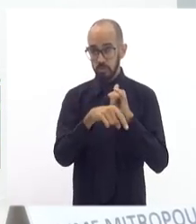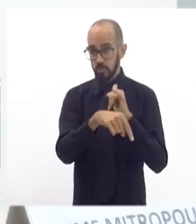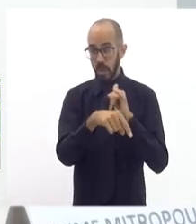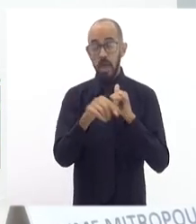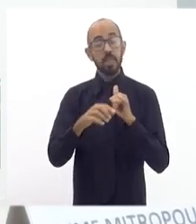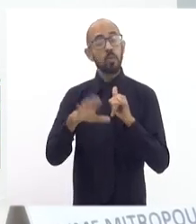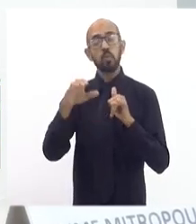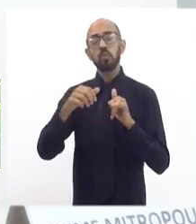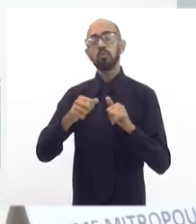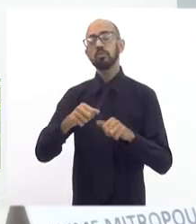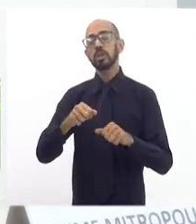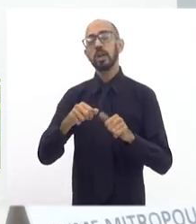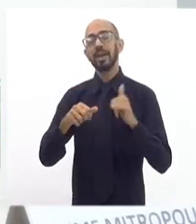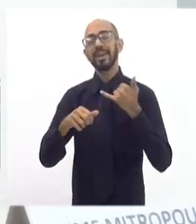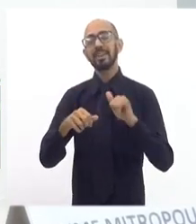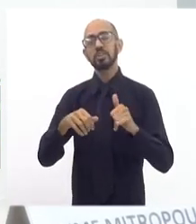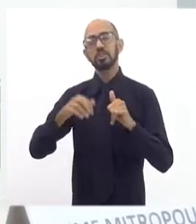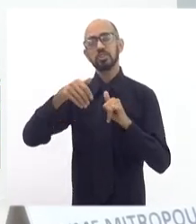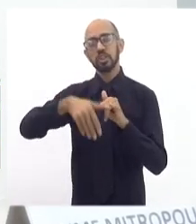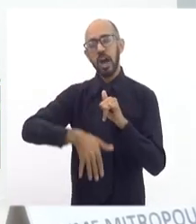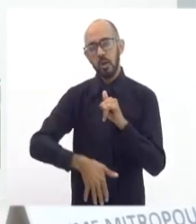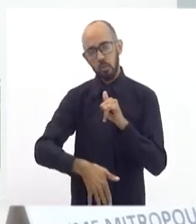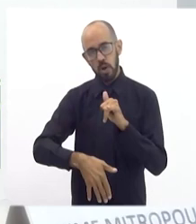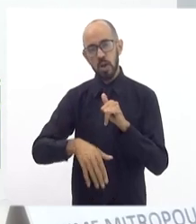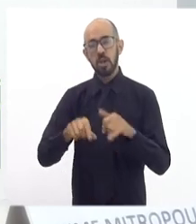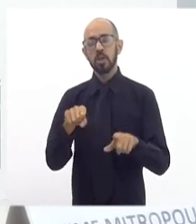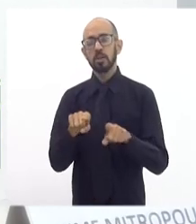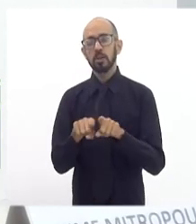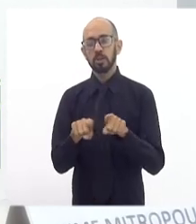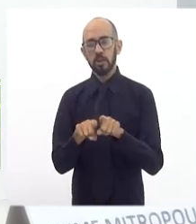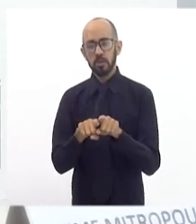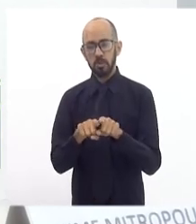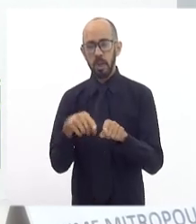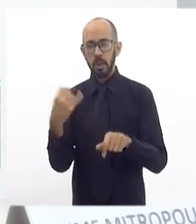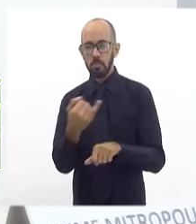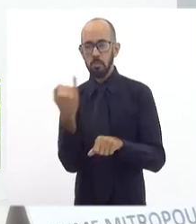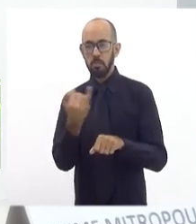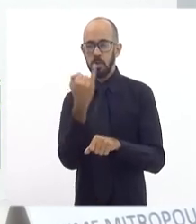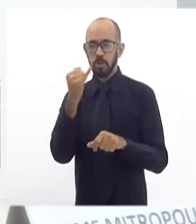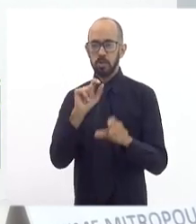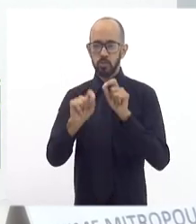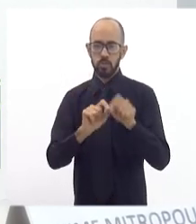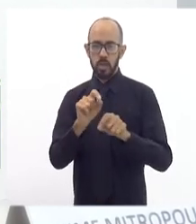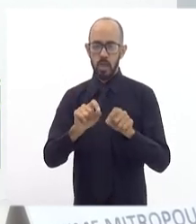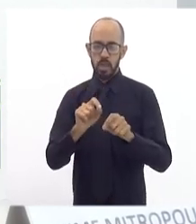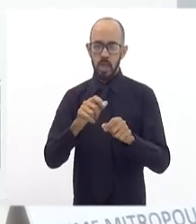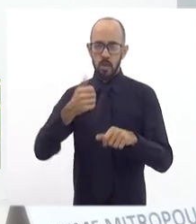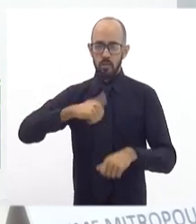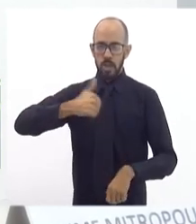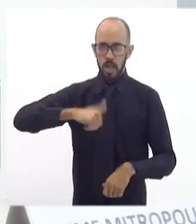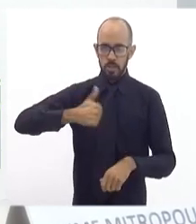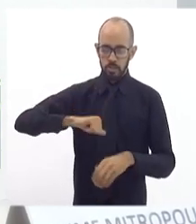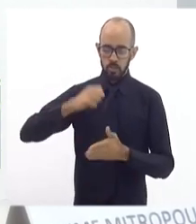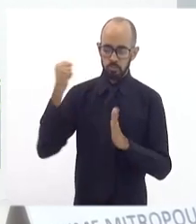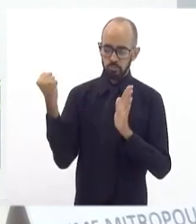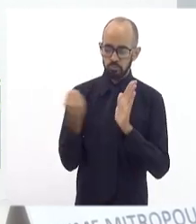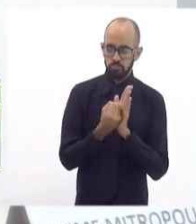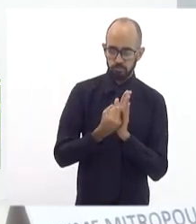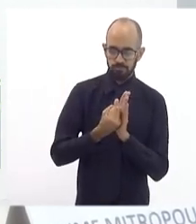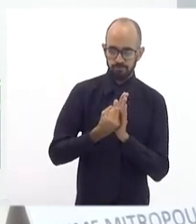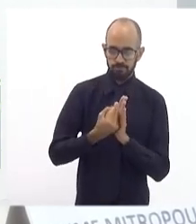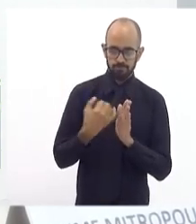importantes as duas Décadas atrás a respeito da importância dos impactos da avaliação dos impactos cumulativos e sinérgicos